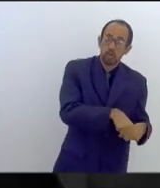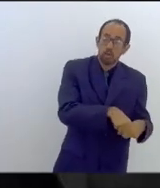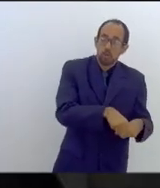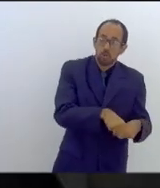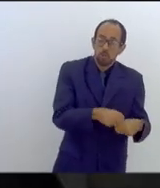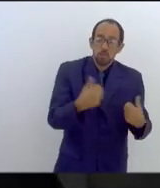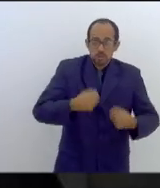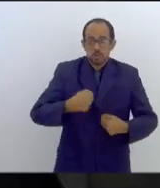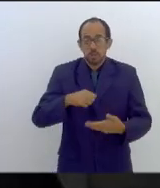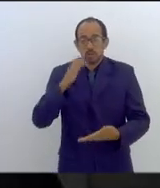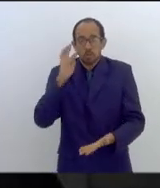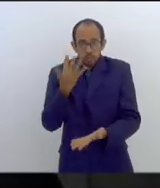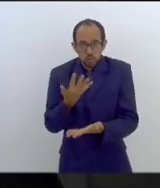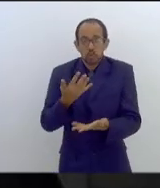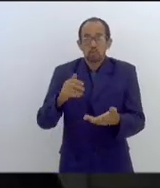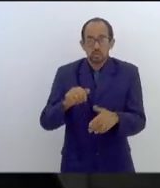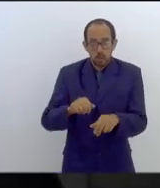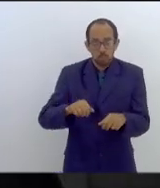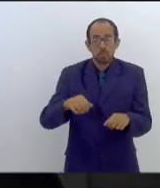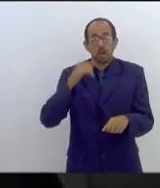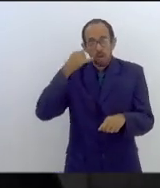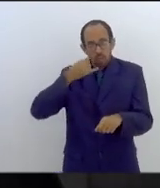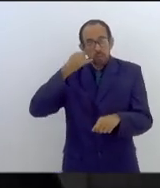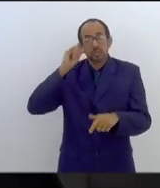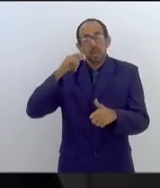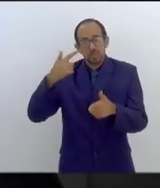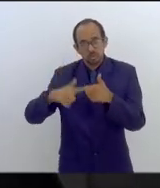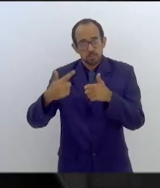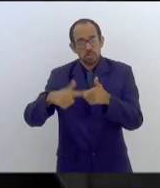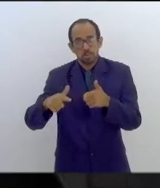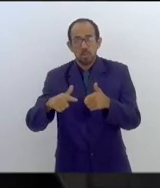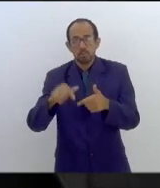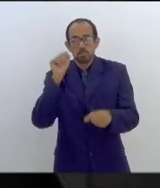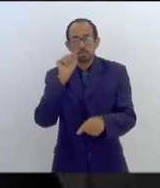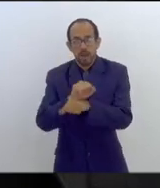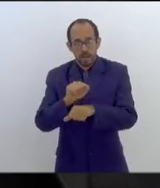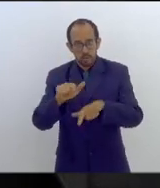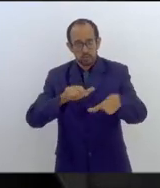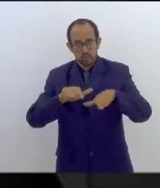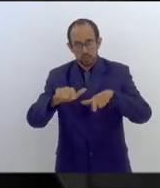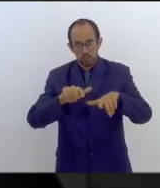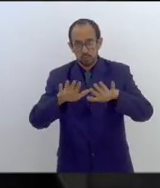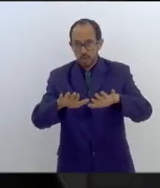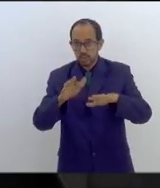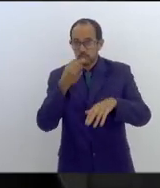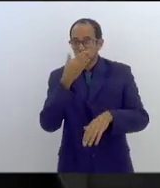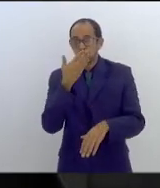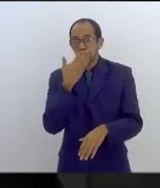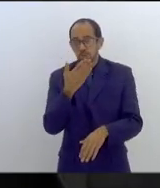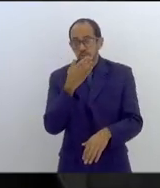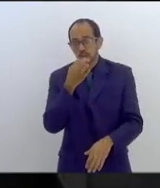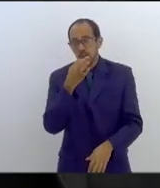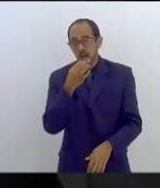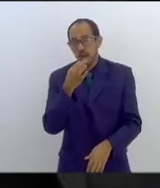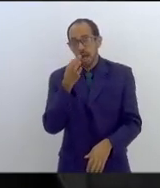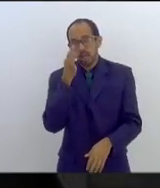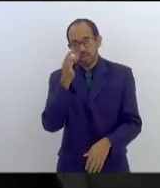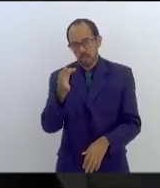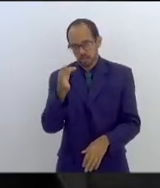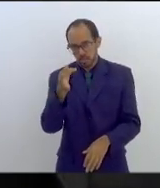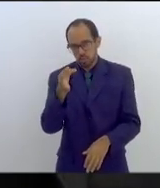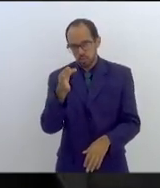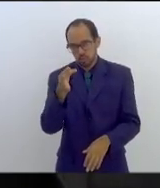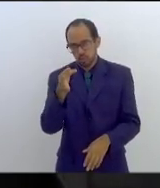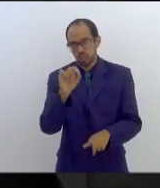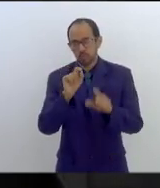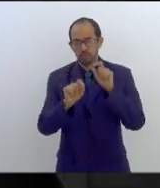evitasse esta interrupção do serviço. Mas eu quero chamar a atenção que o acordo que está